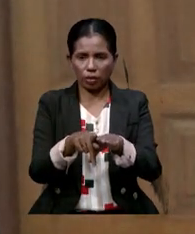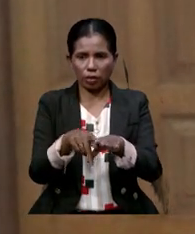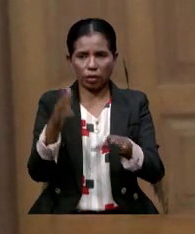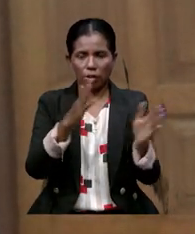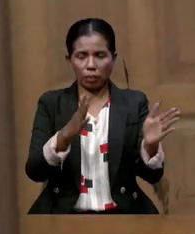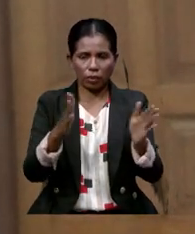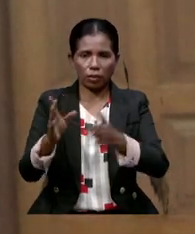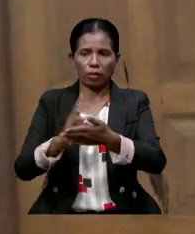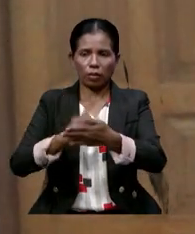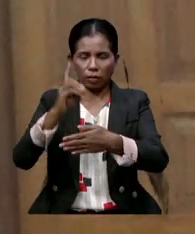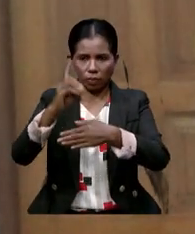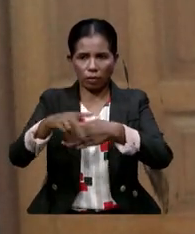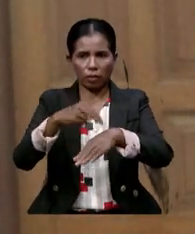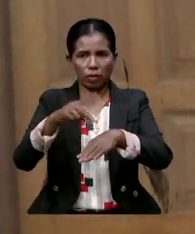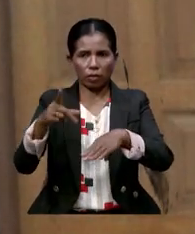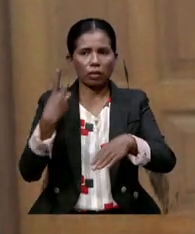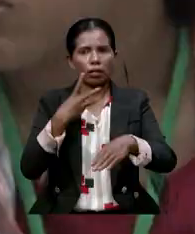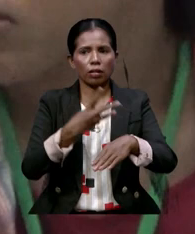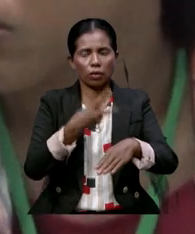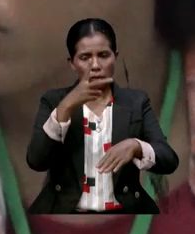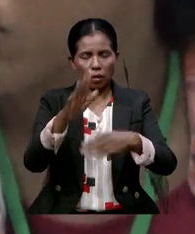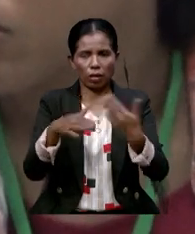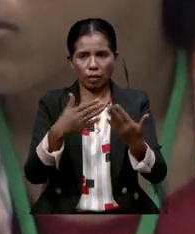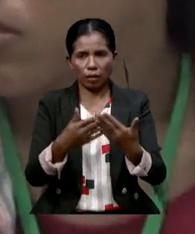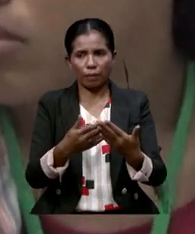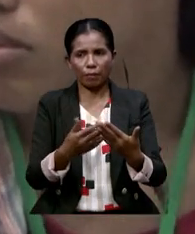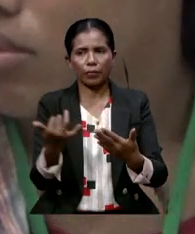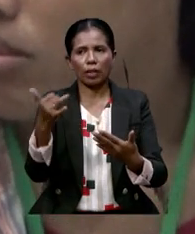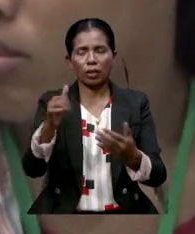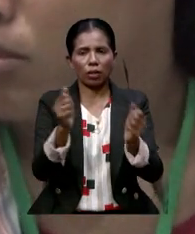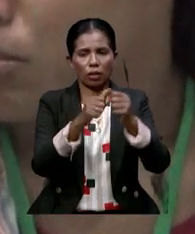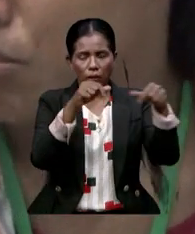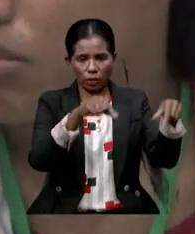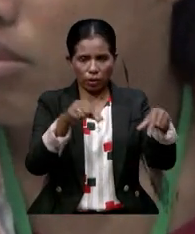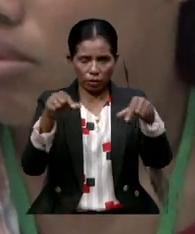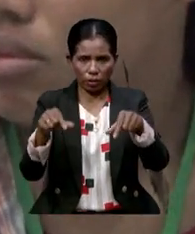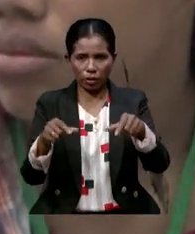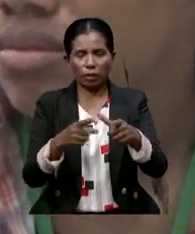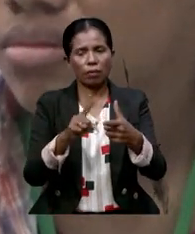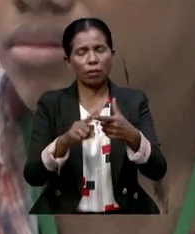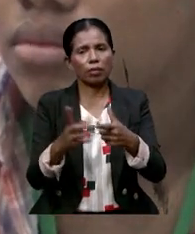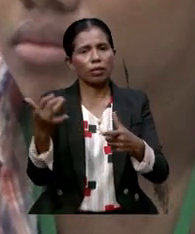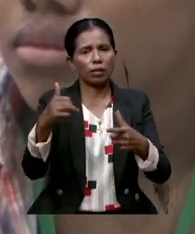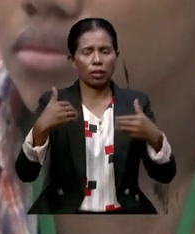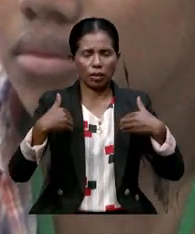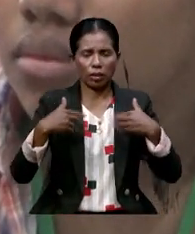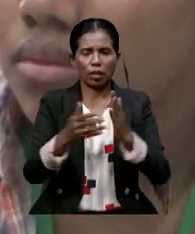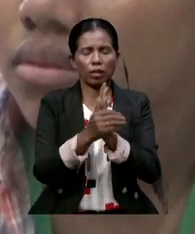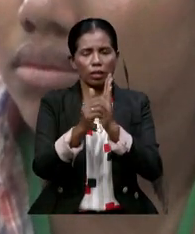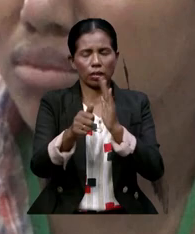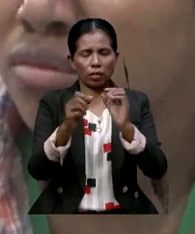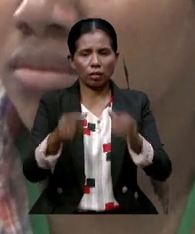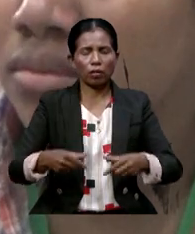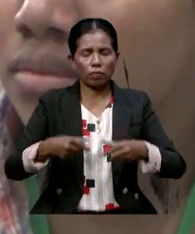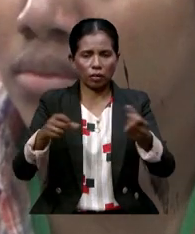processo de desenvolvimento nacional. E tudo acompanha. Se é balão deficiente, mas vê se é capacidade a tu bela força